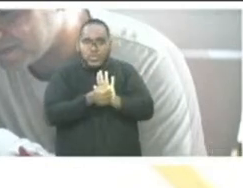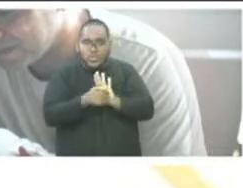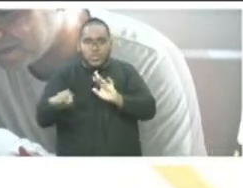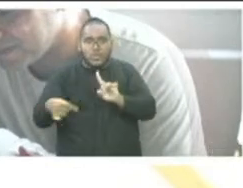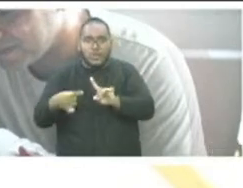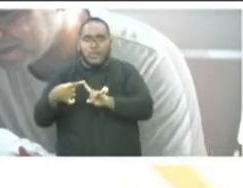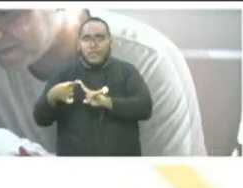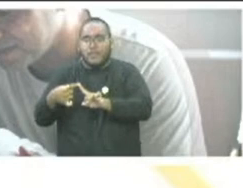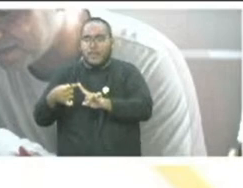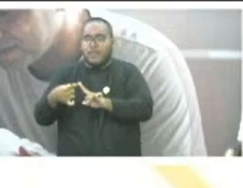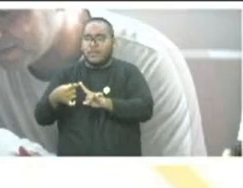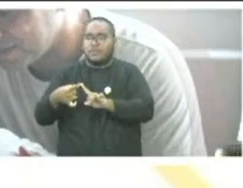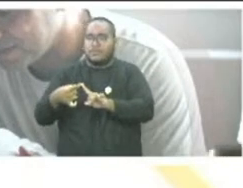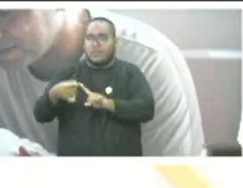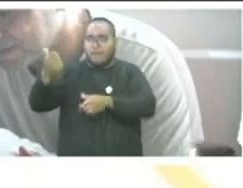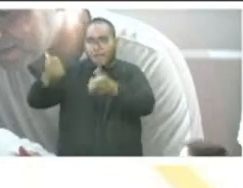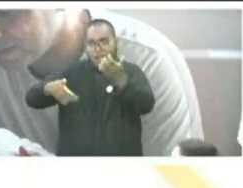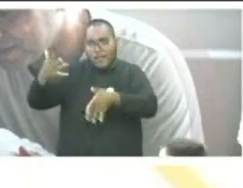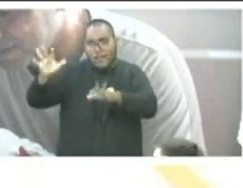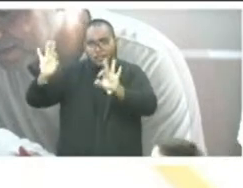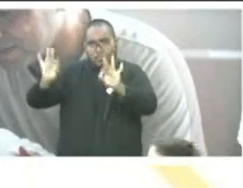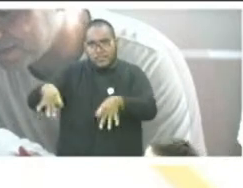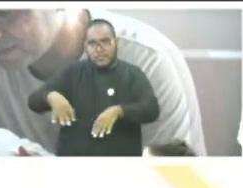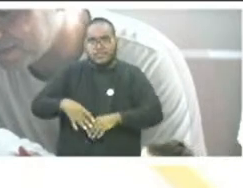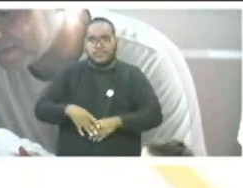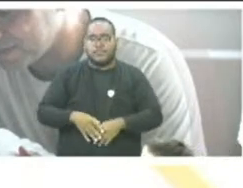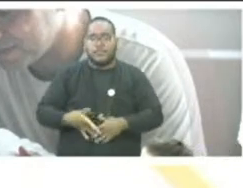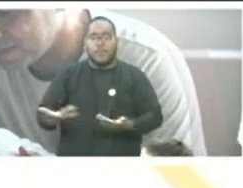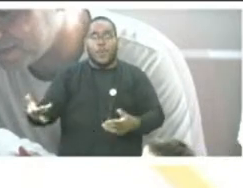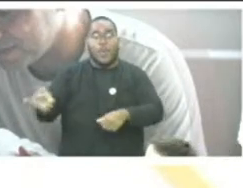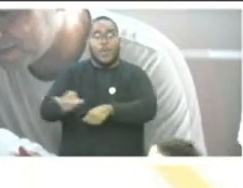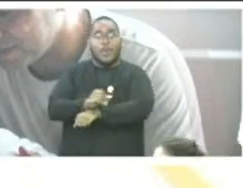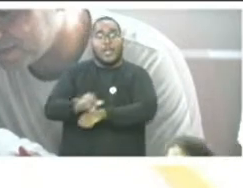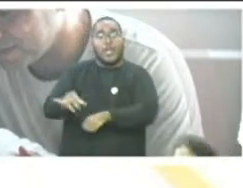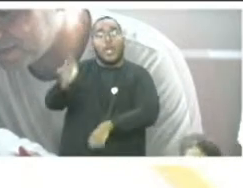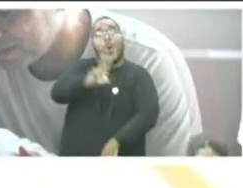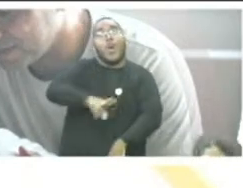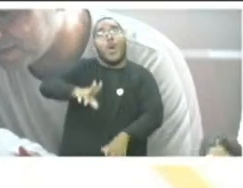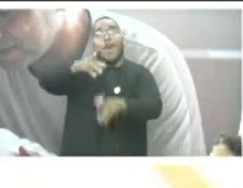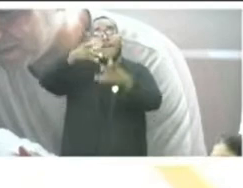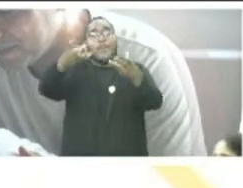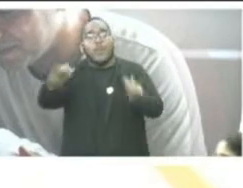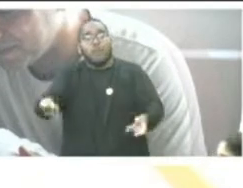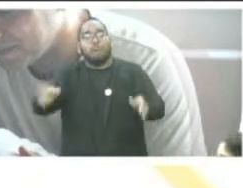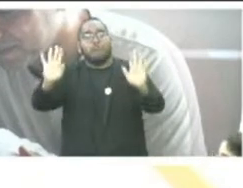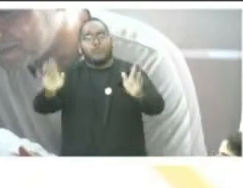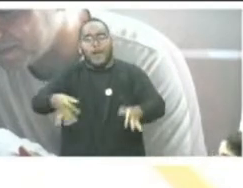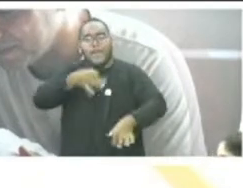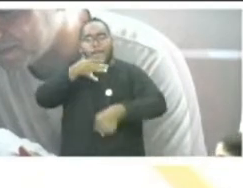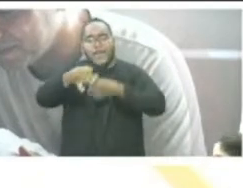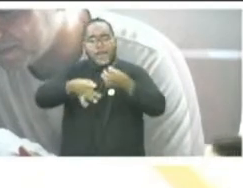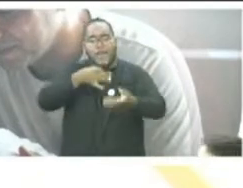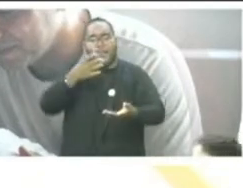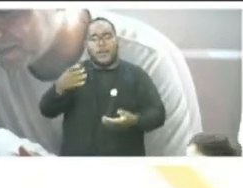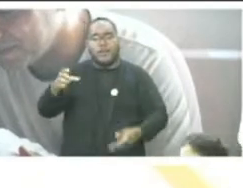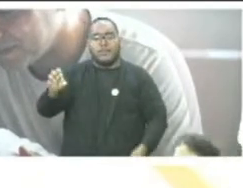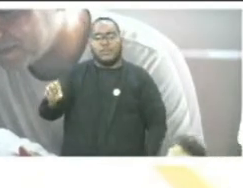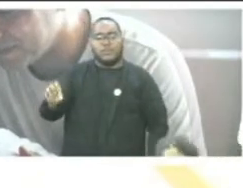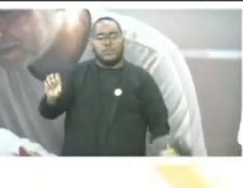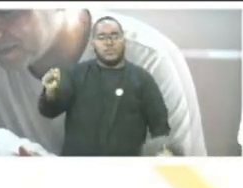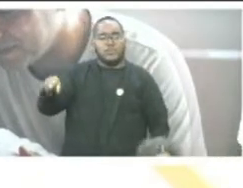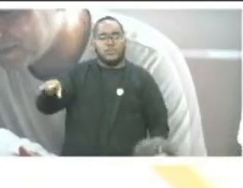interrupção. Uma estratégia que a gente usa, né, como já foi citado pela Sônia, de governança é